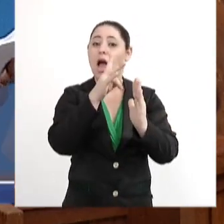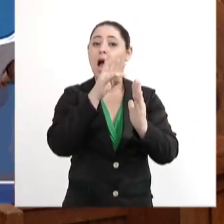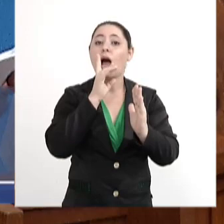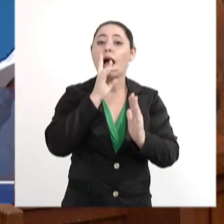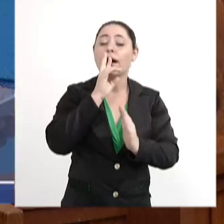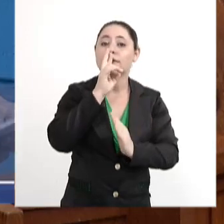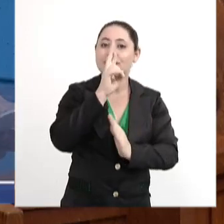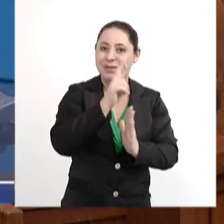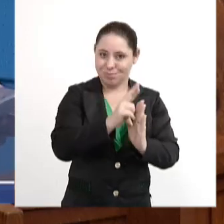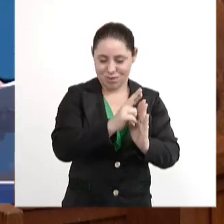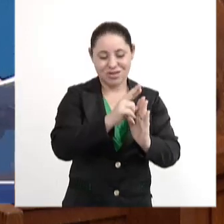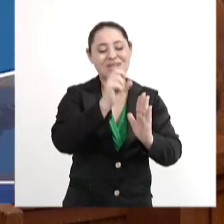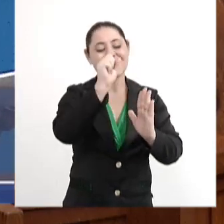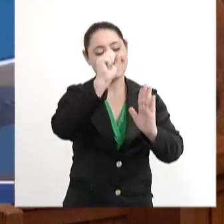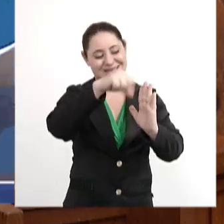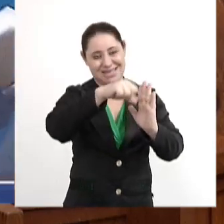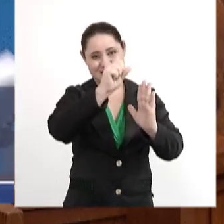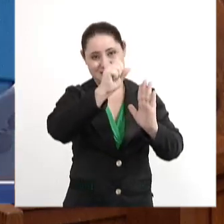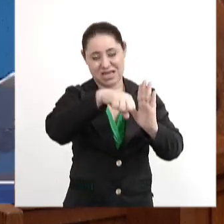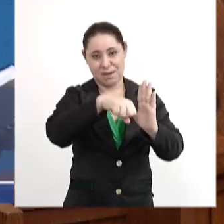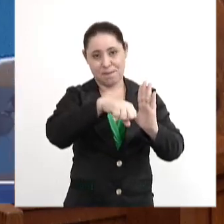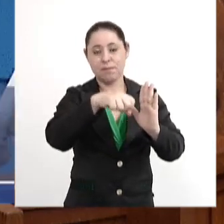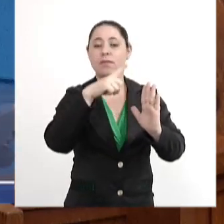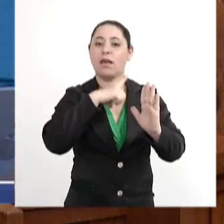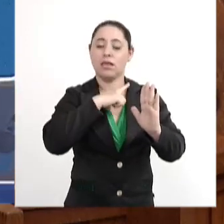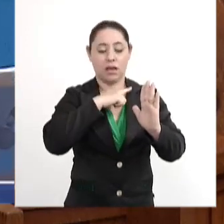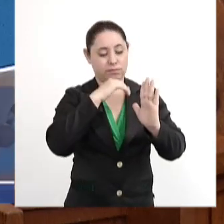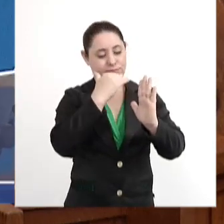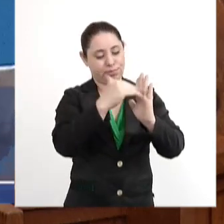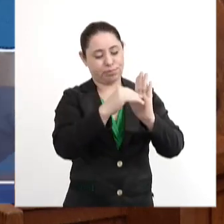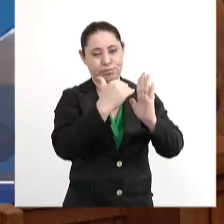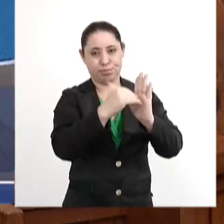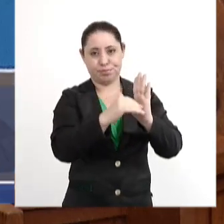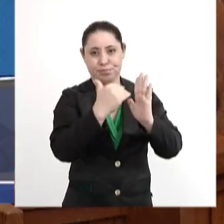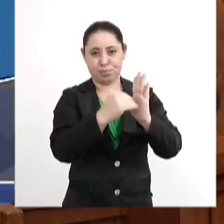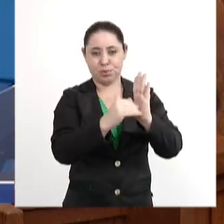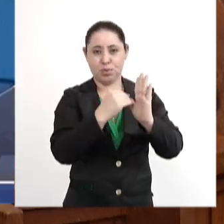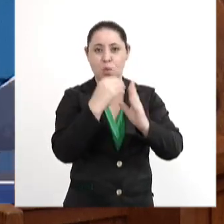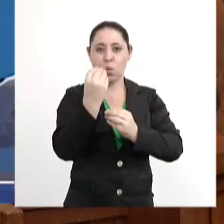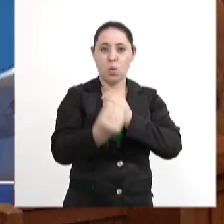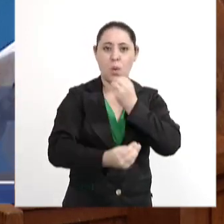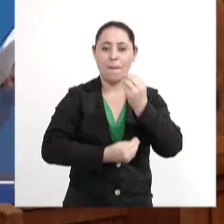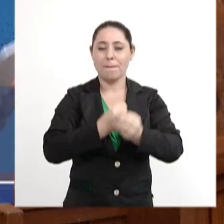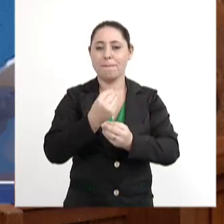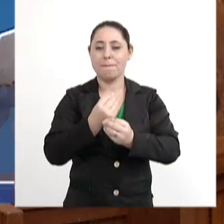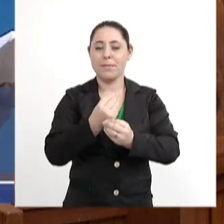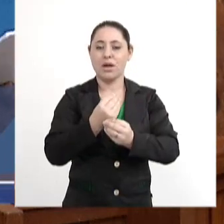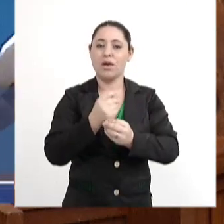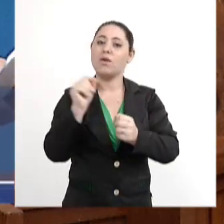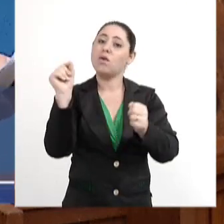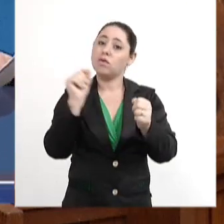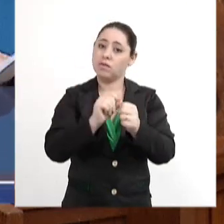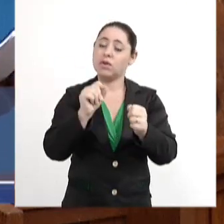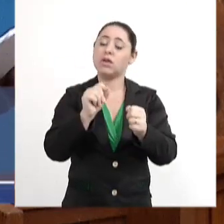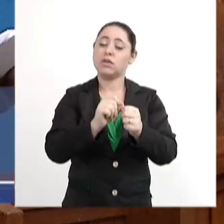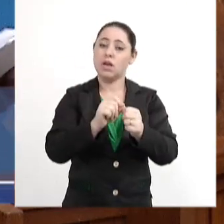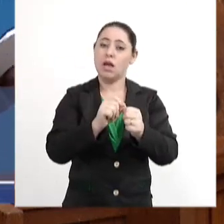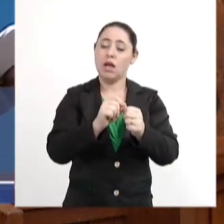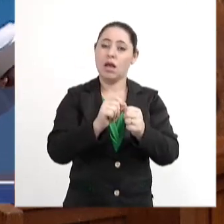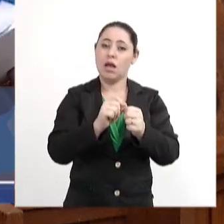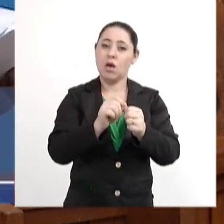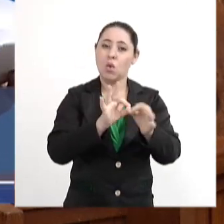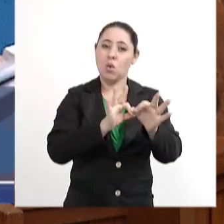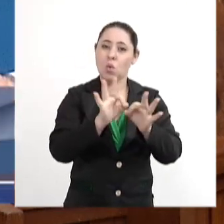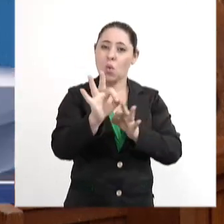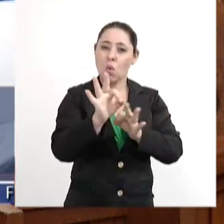seja afirmativa, cria mecanismo exatamente para poder fazer esse processo